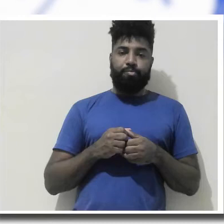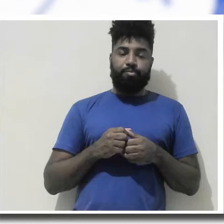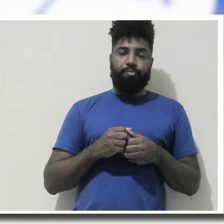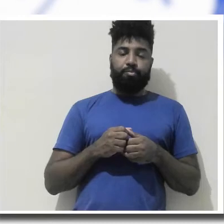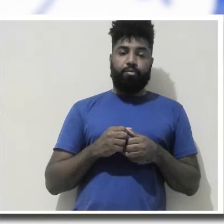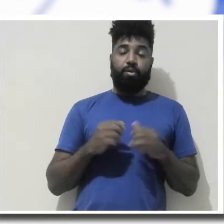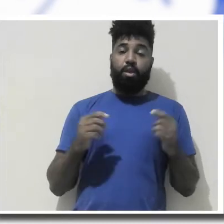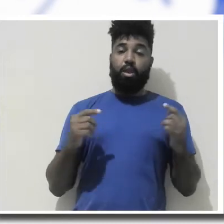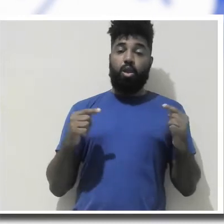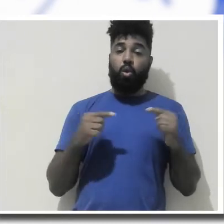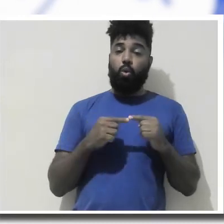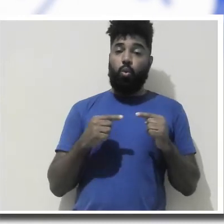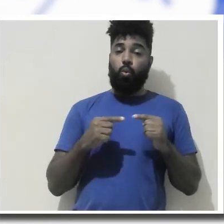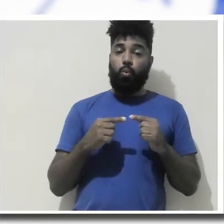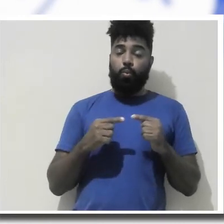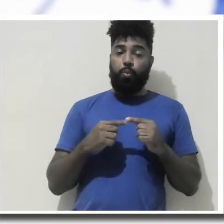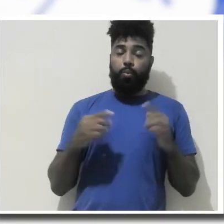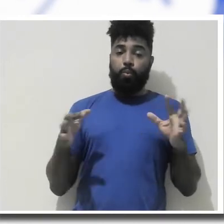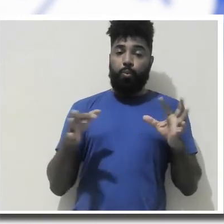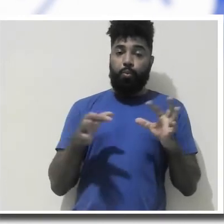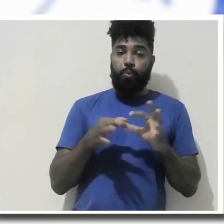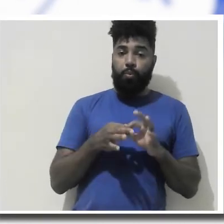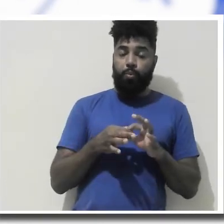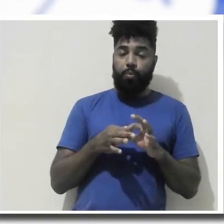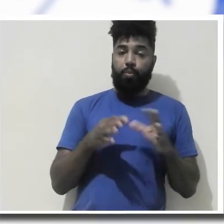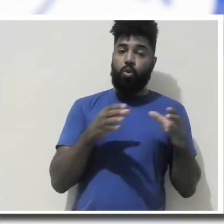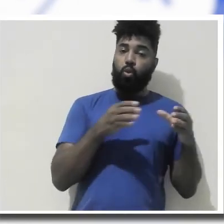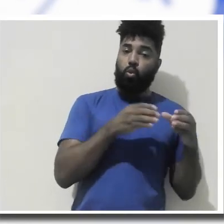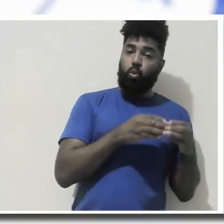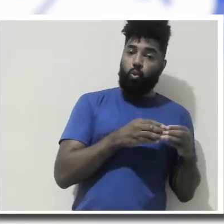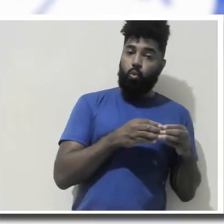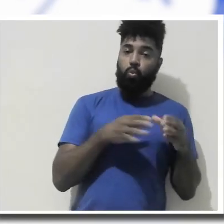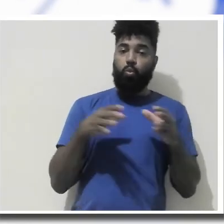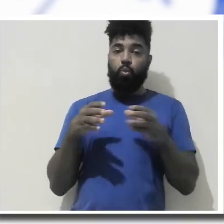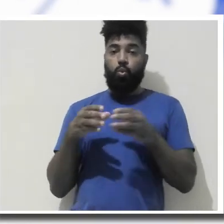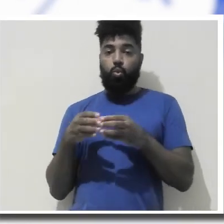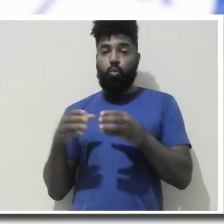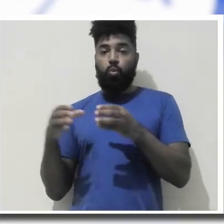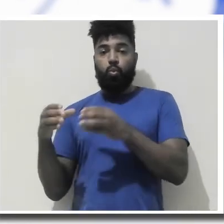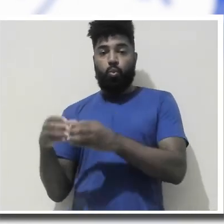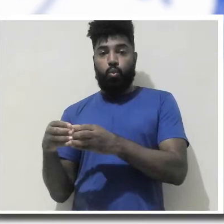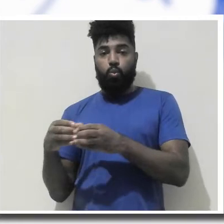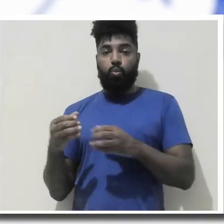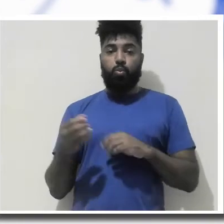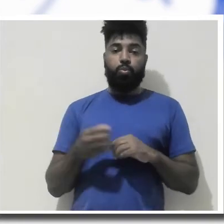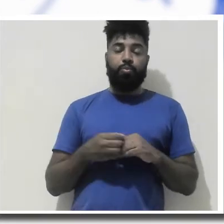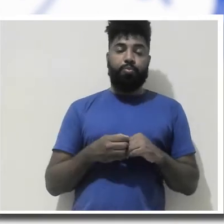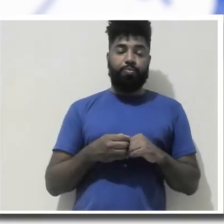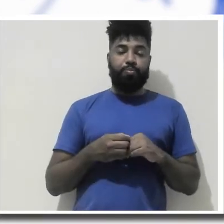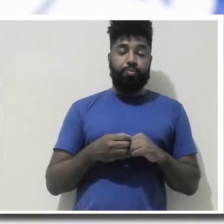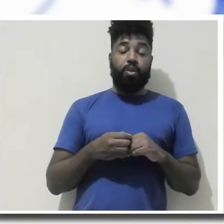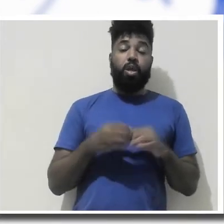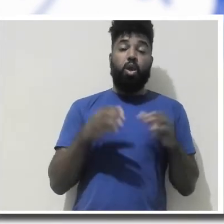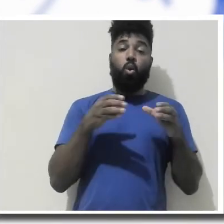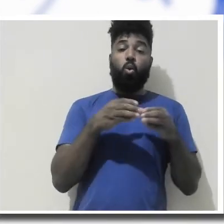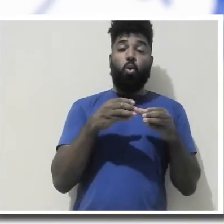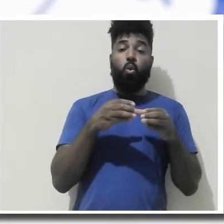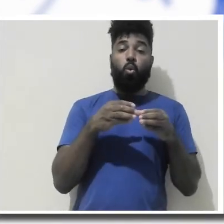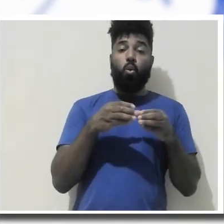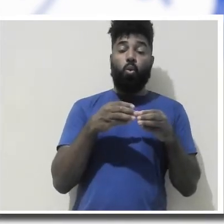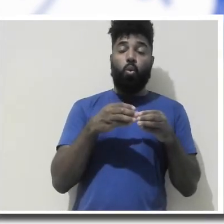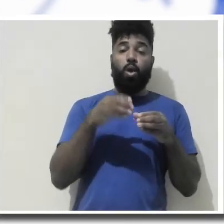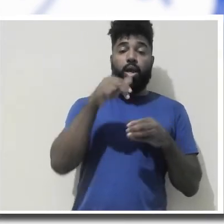que relacionam dois ou mais conjuntos. Posso dizer que o